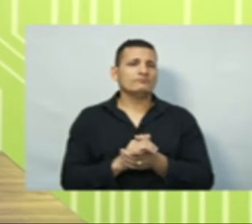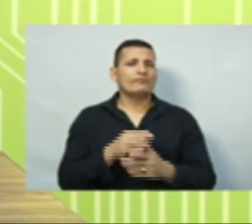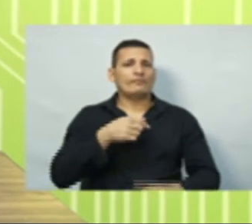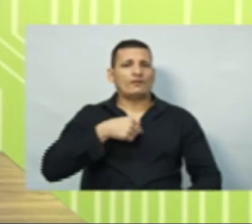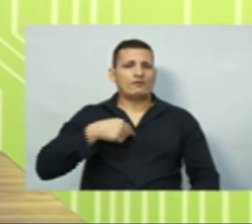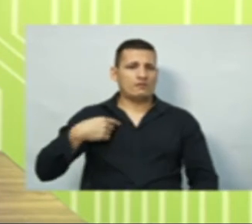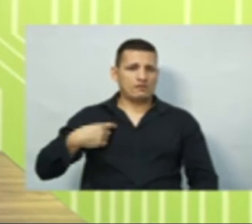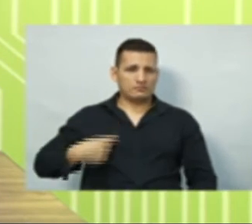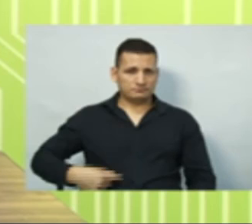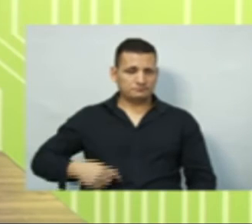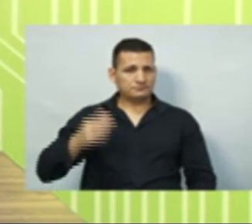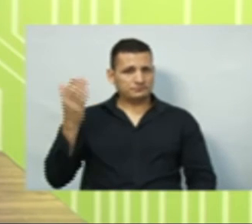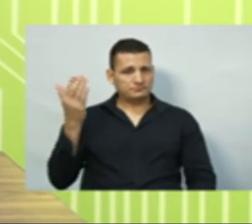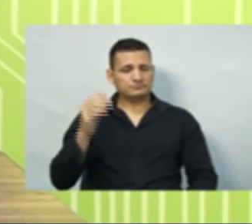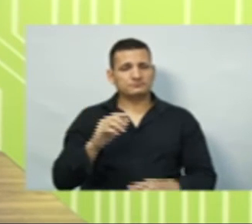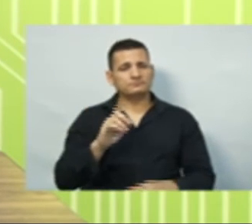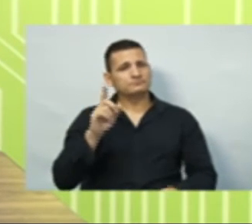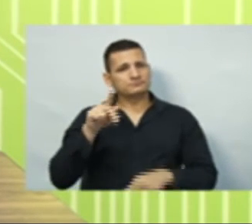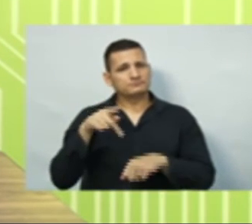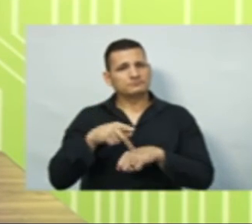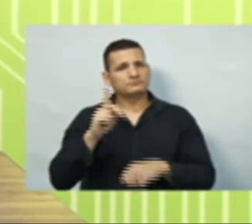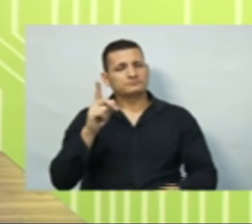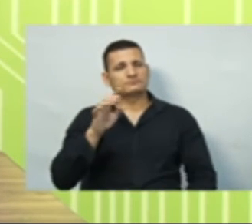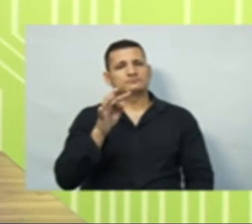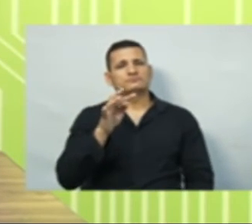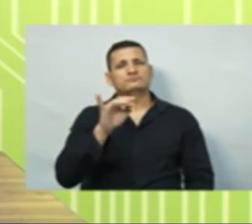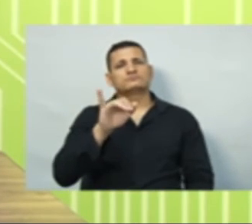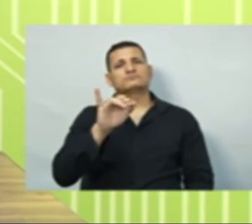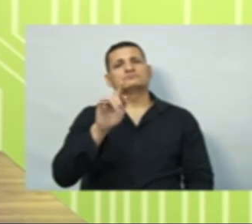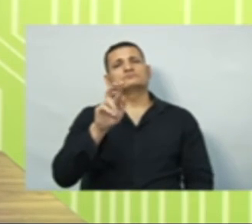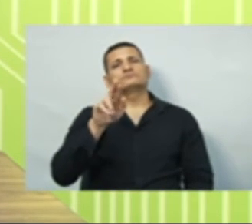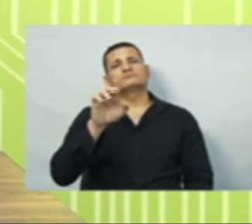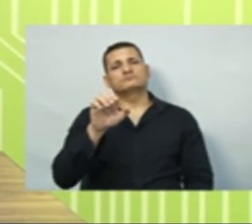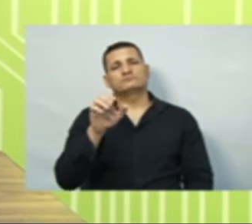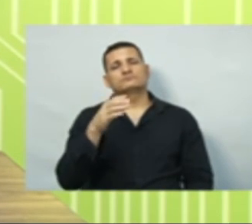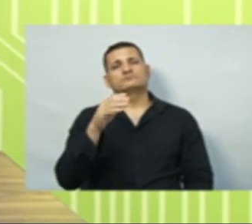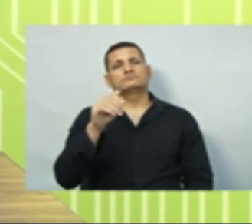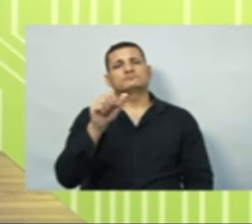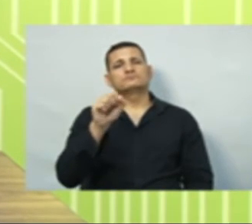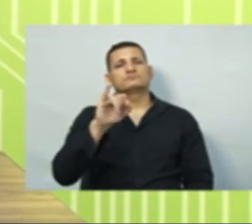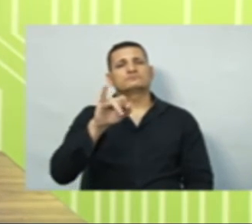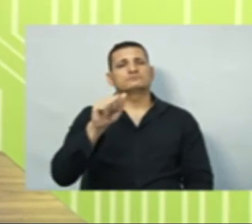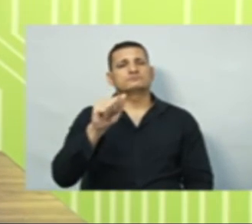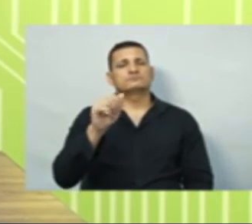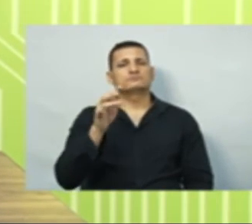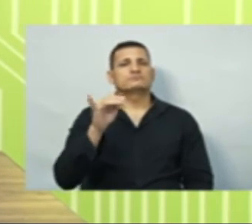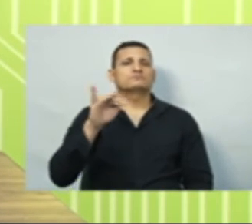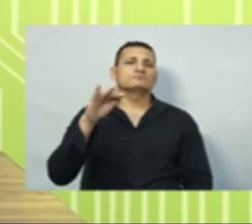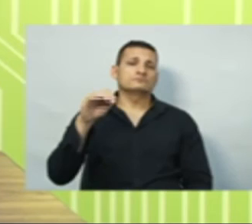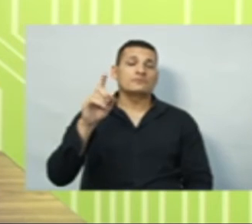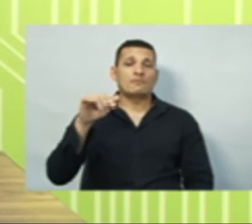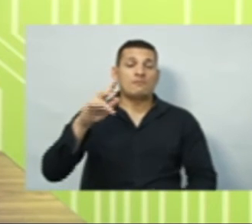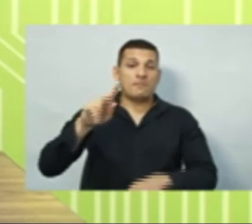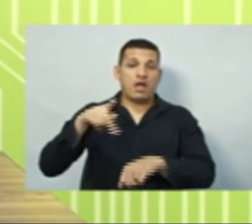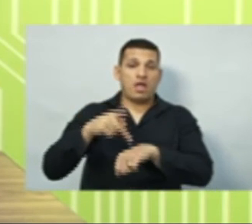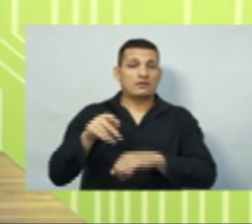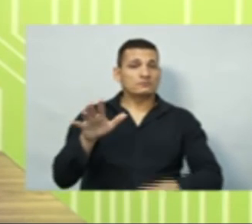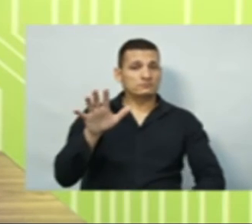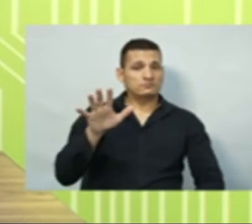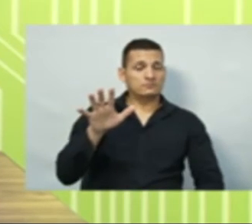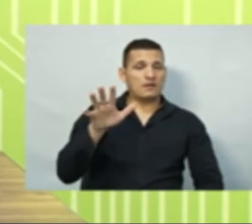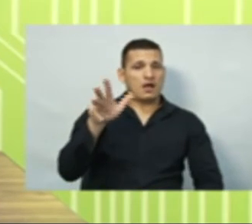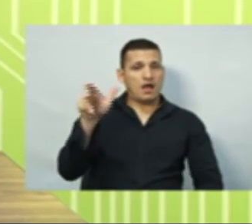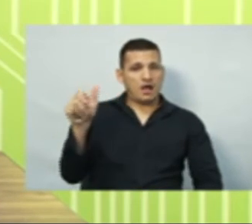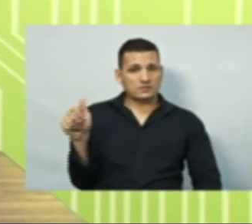países chamados tigres asiáticos. Já ouviu essa expressão? Tigres asiáticos? São os países da Ásia que estão aí com um